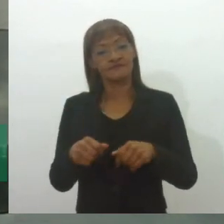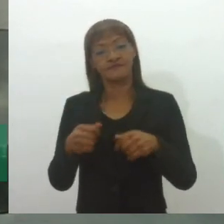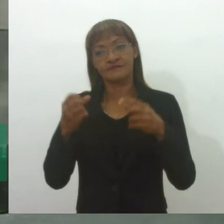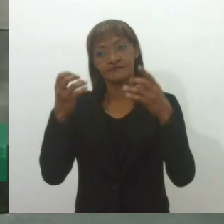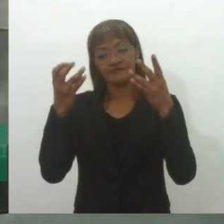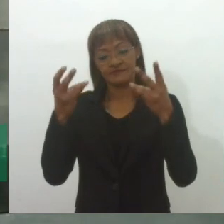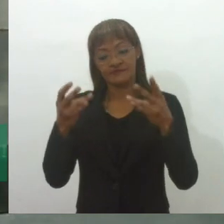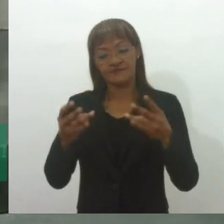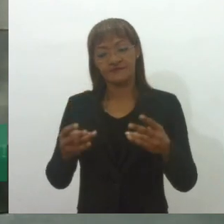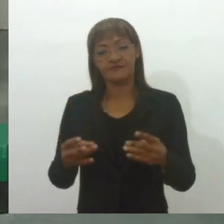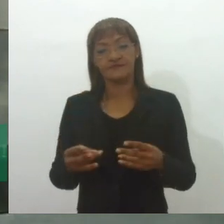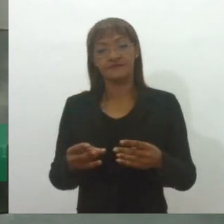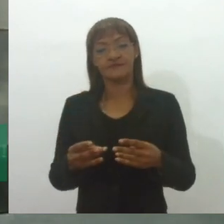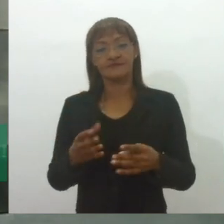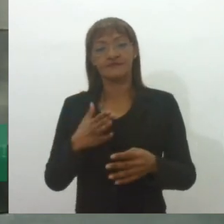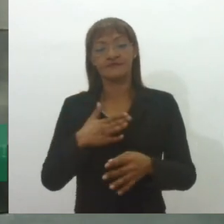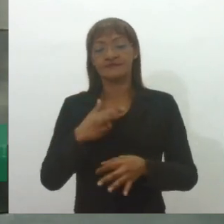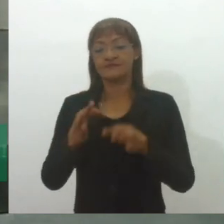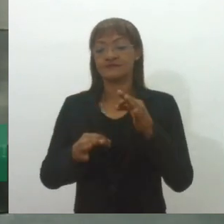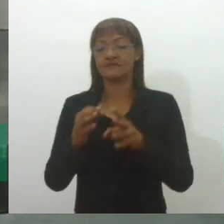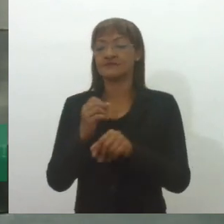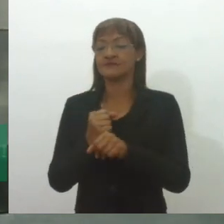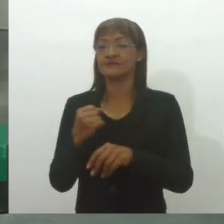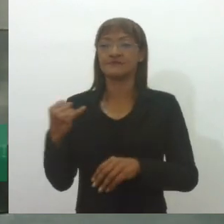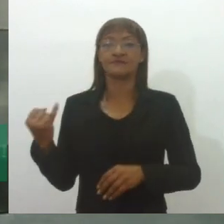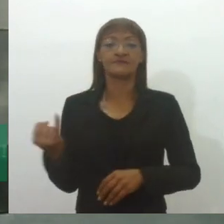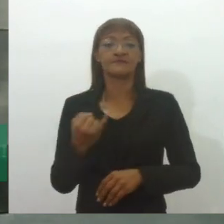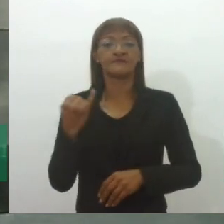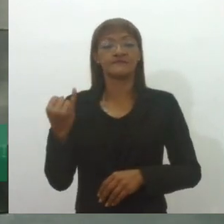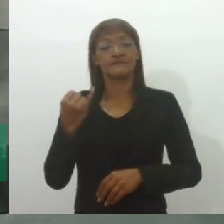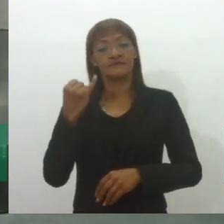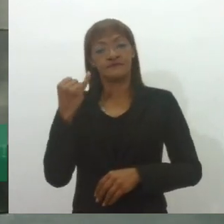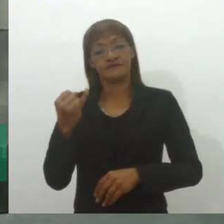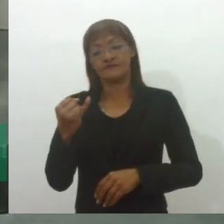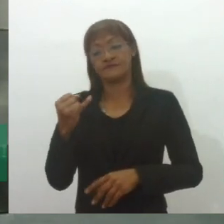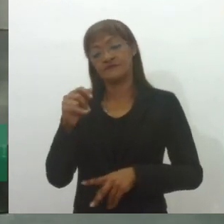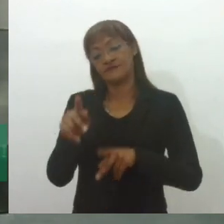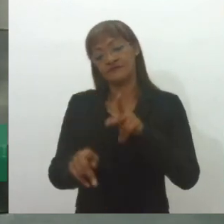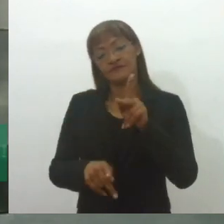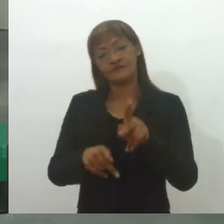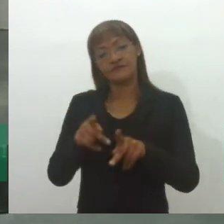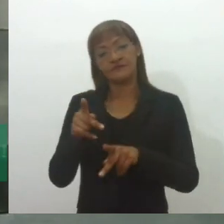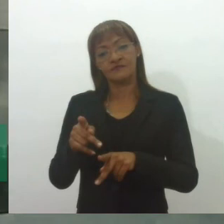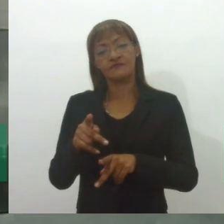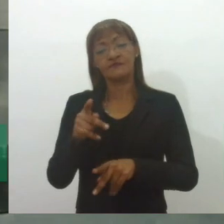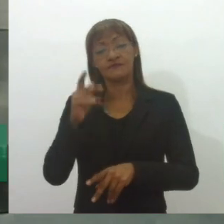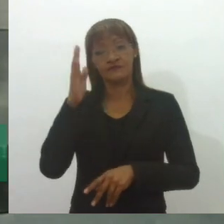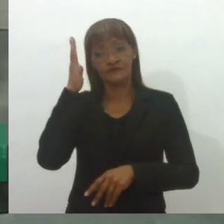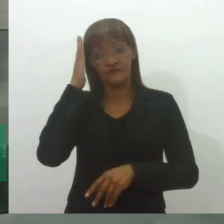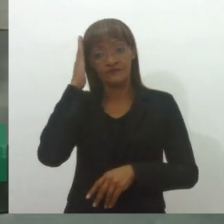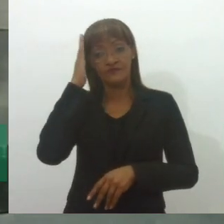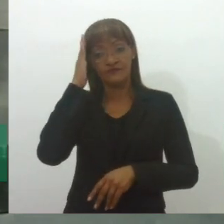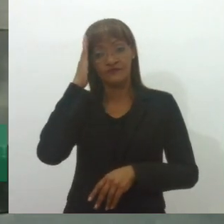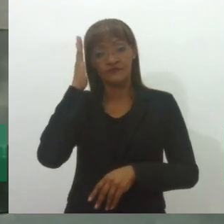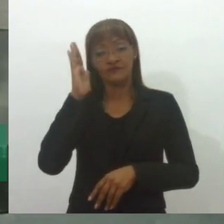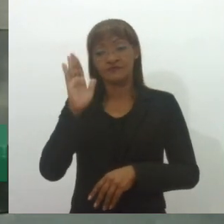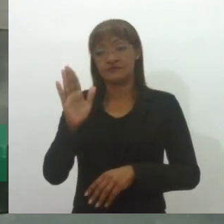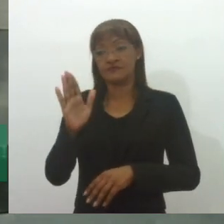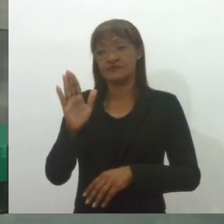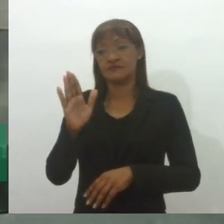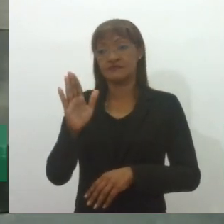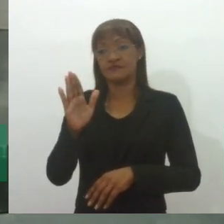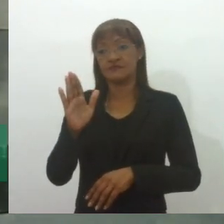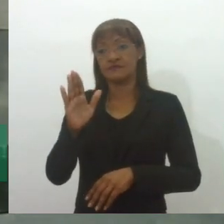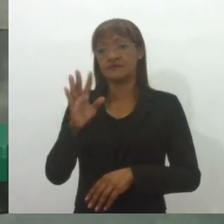área tributária. Eu acho muito importante esse espaço para que a população ela tenha a ciência dos seus direitos. E